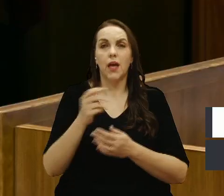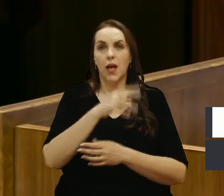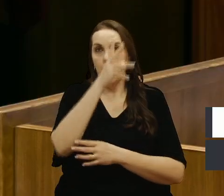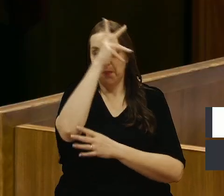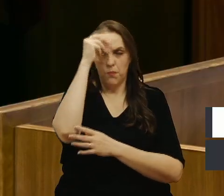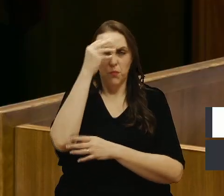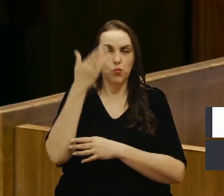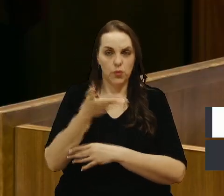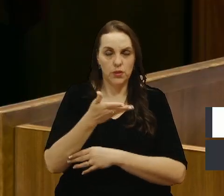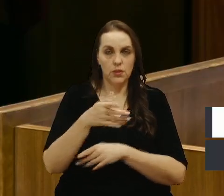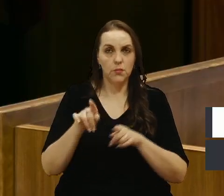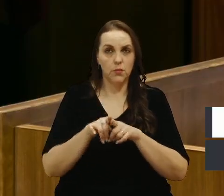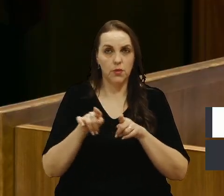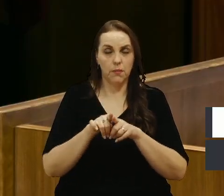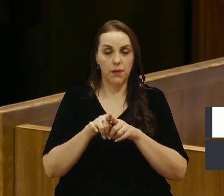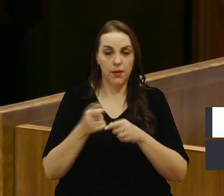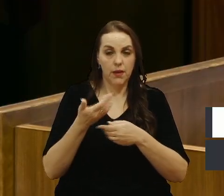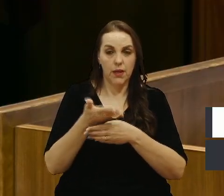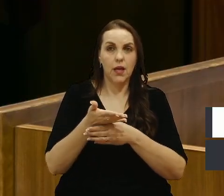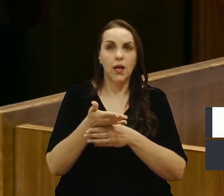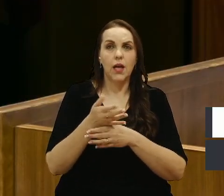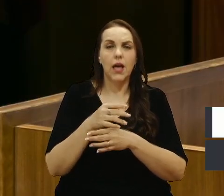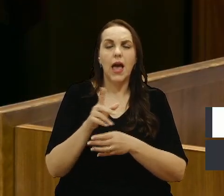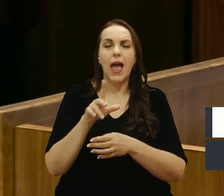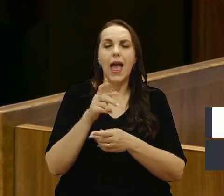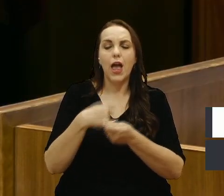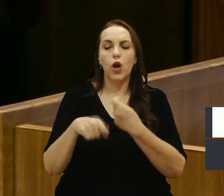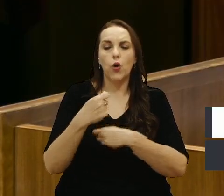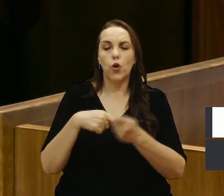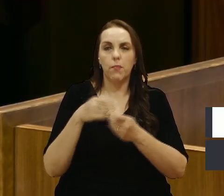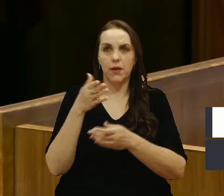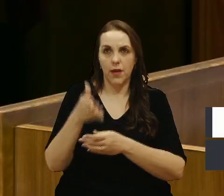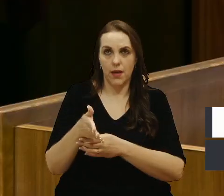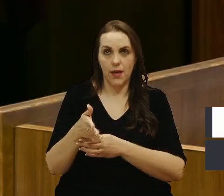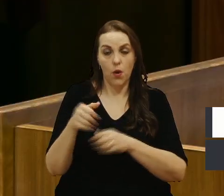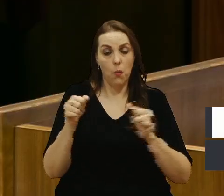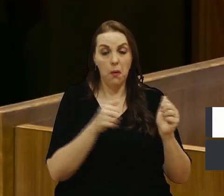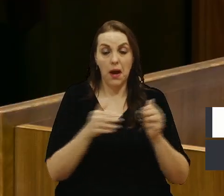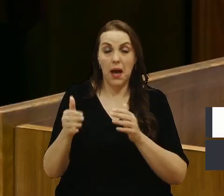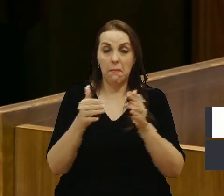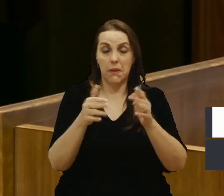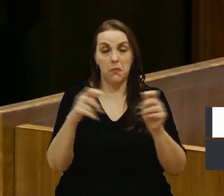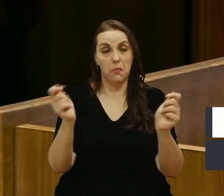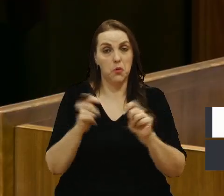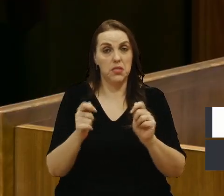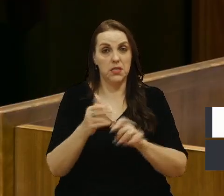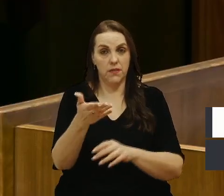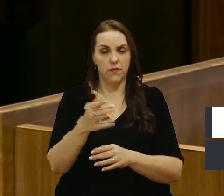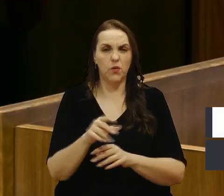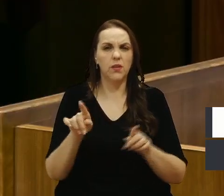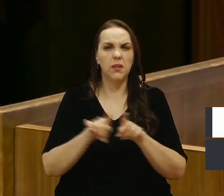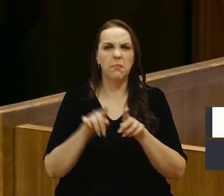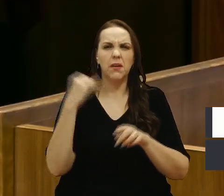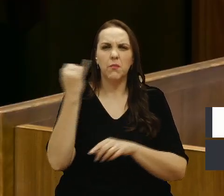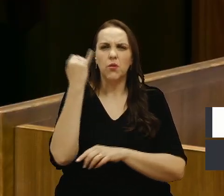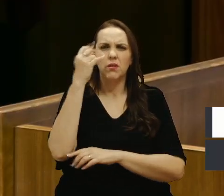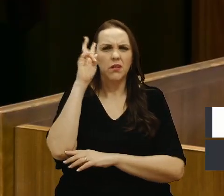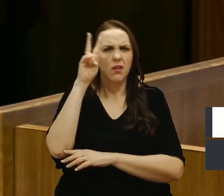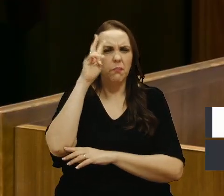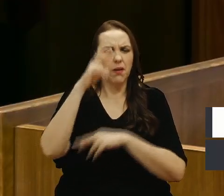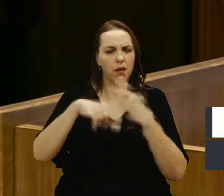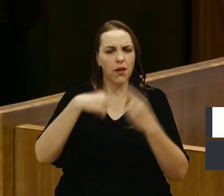intervenção no domínio econômico surge como um caminho viável e responsável para isso. Inclusive, importante lembrar, a reforma tributária